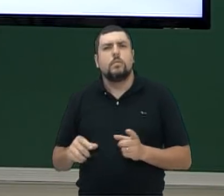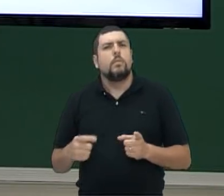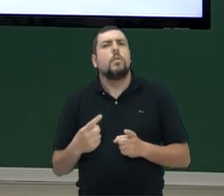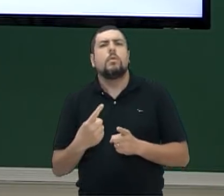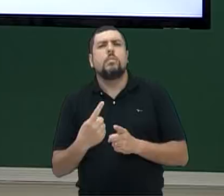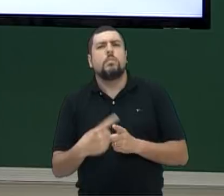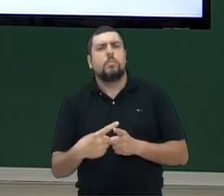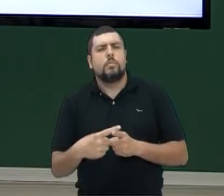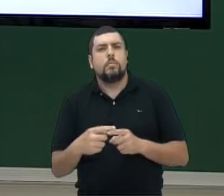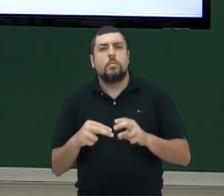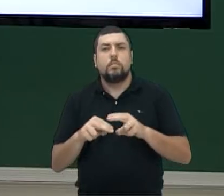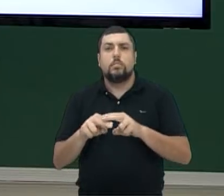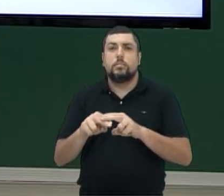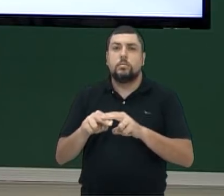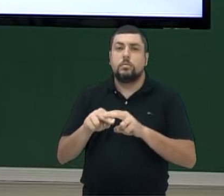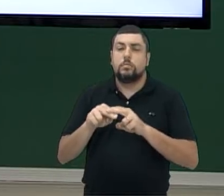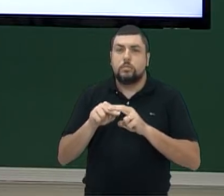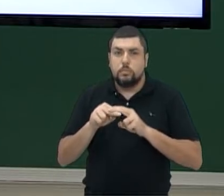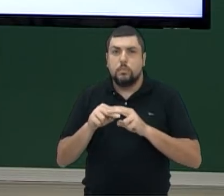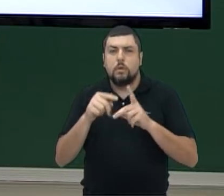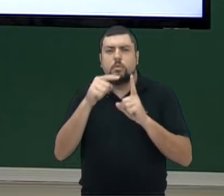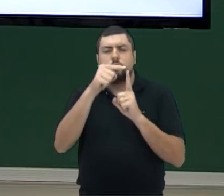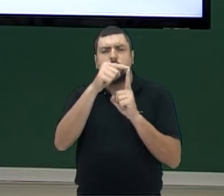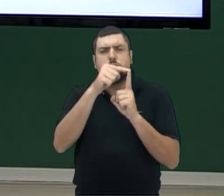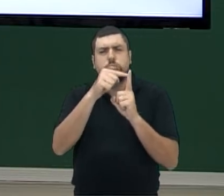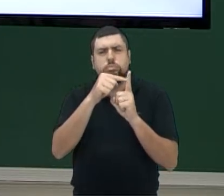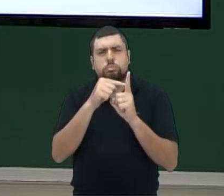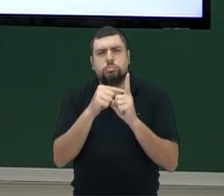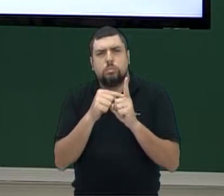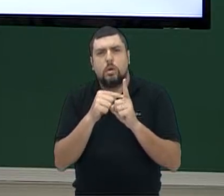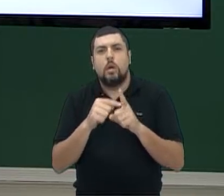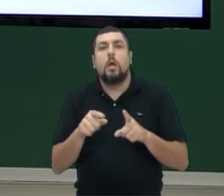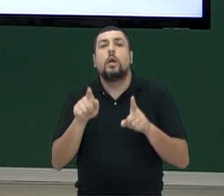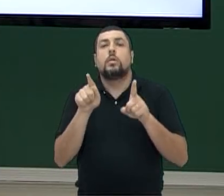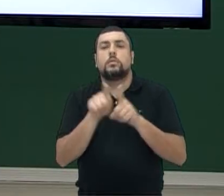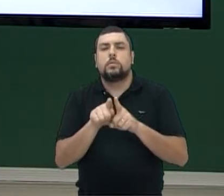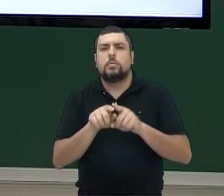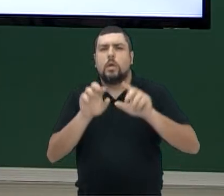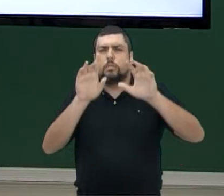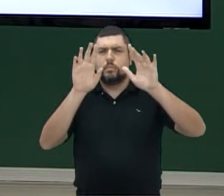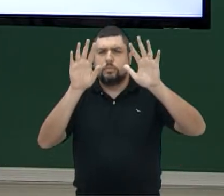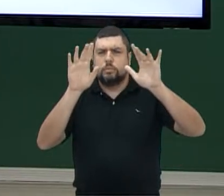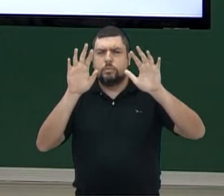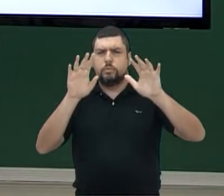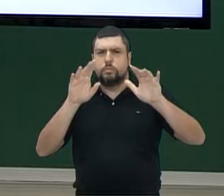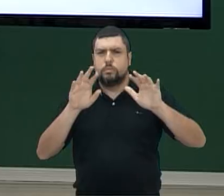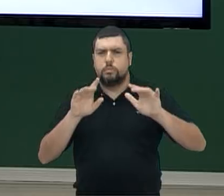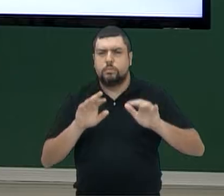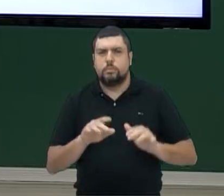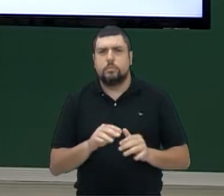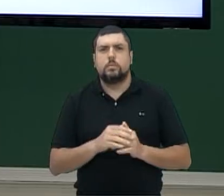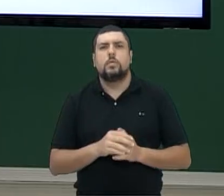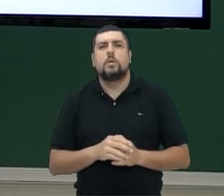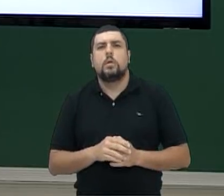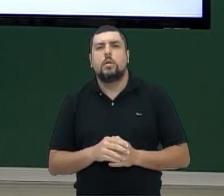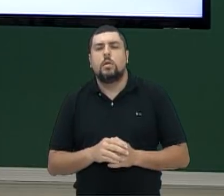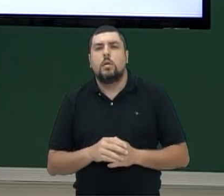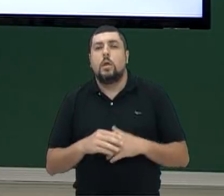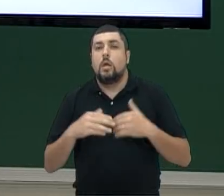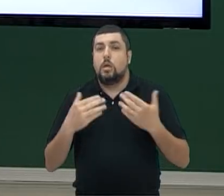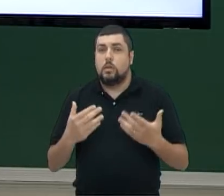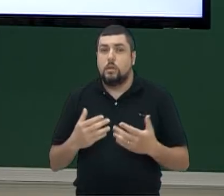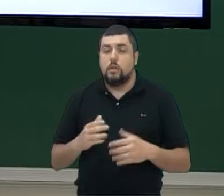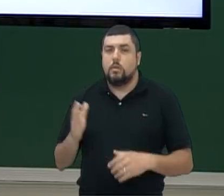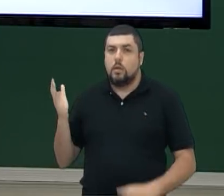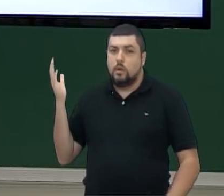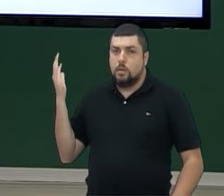baixas temperaturas e da incidência de neve, mas é uma vegetação perene, então ela está presente o ano inteiro e